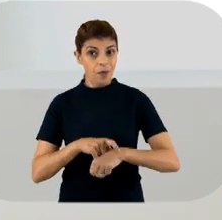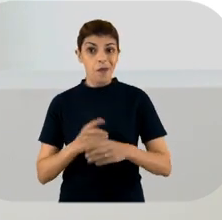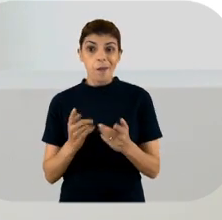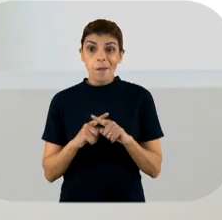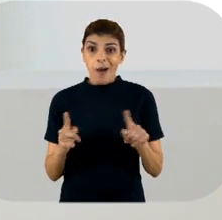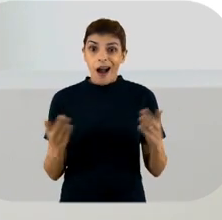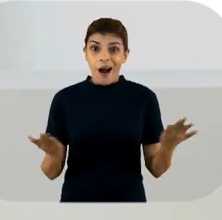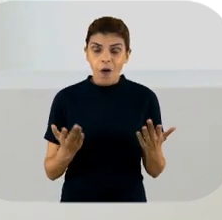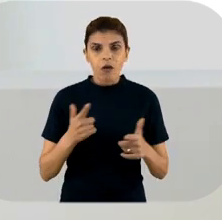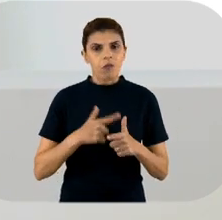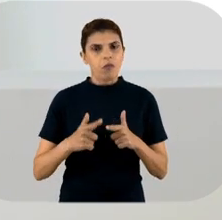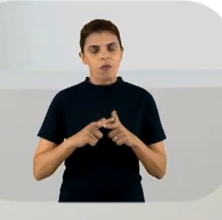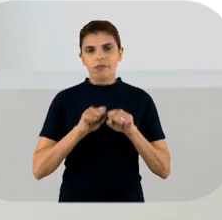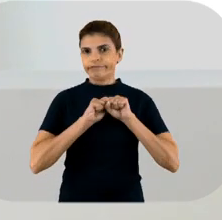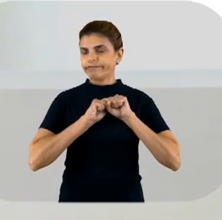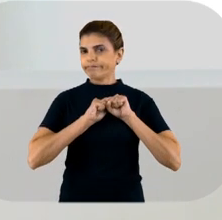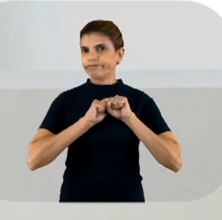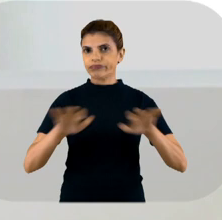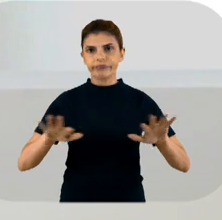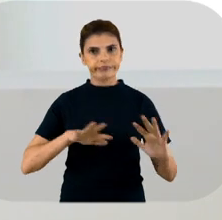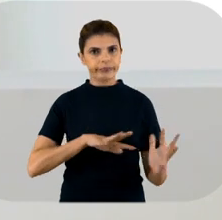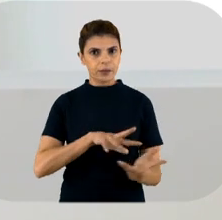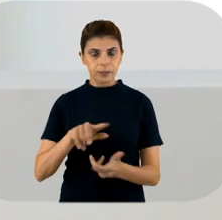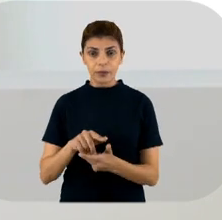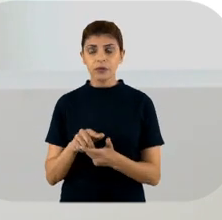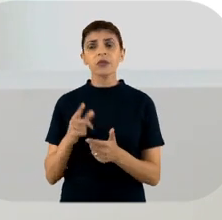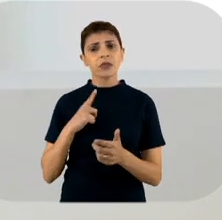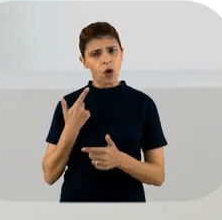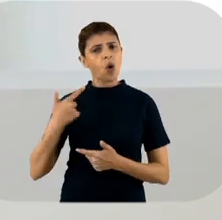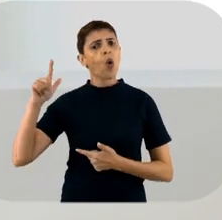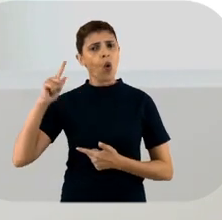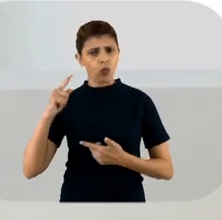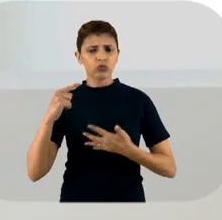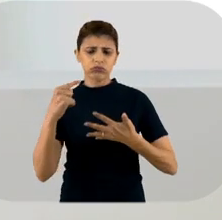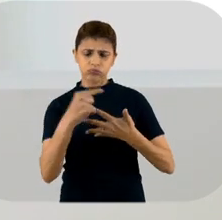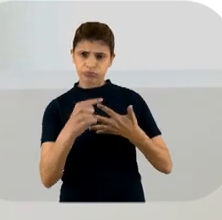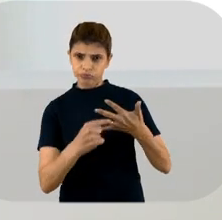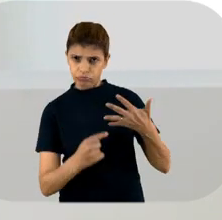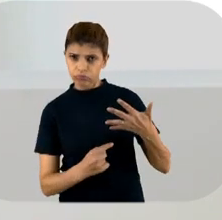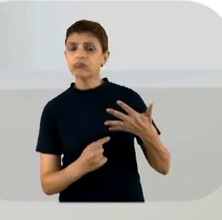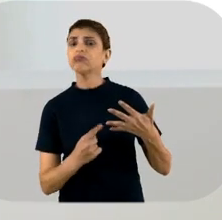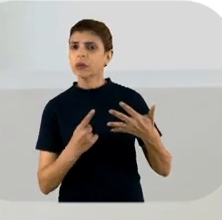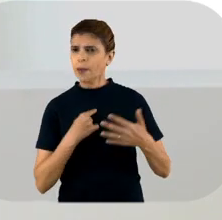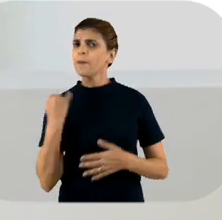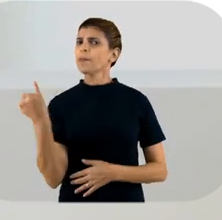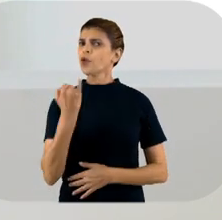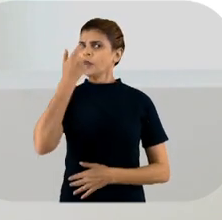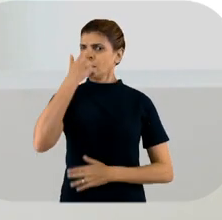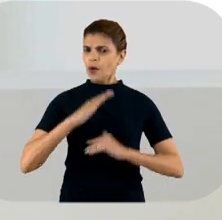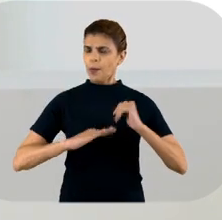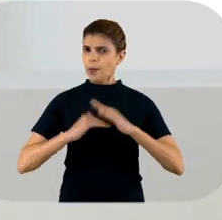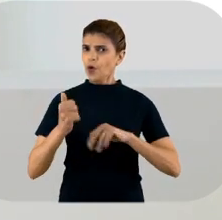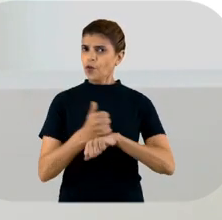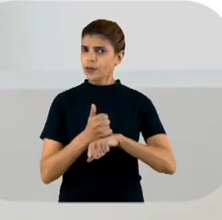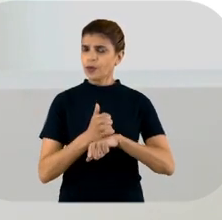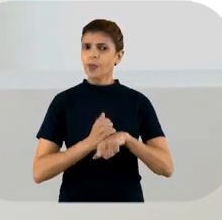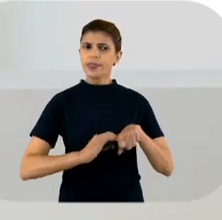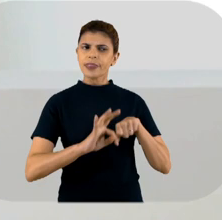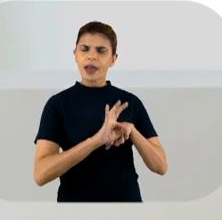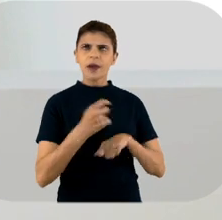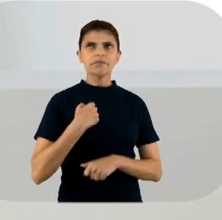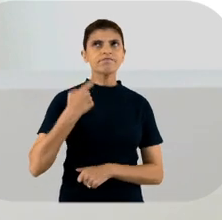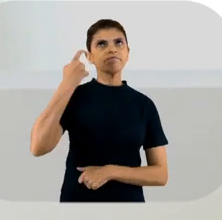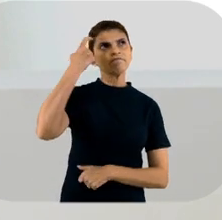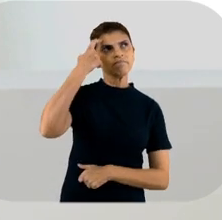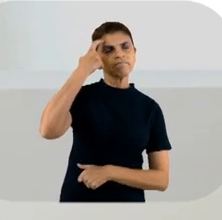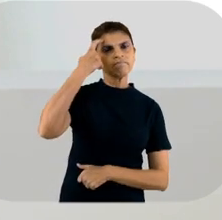que nesse momento de crise sanitária, outros fatores, além dos técnicos, entram na importância, entram no seu